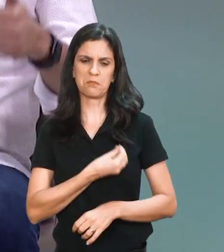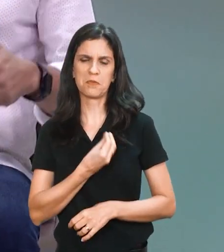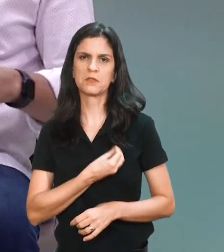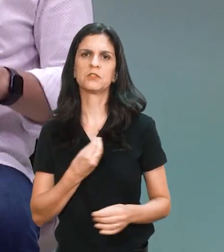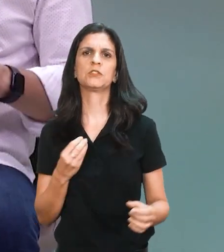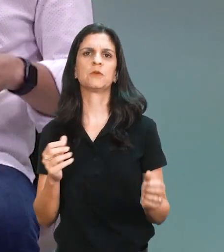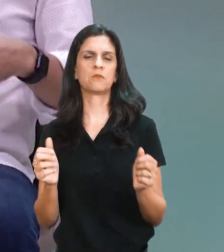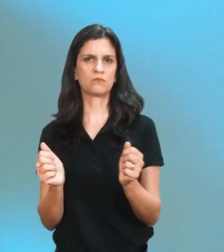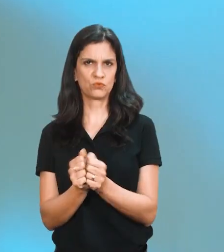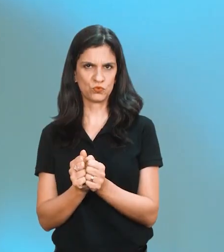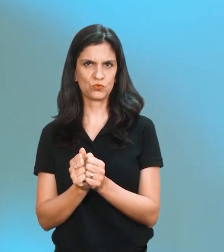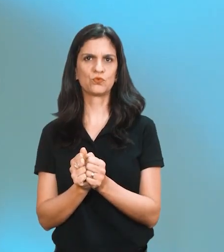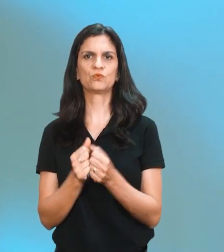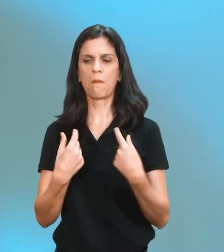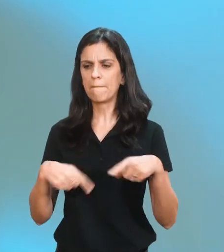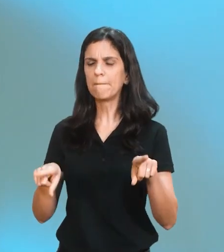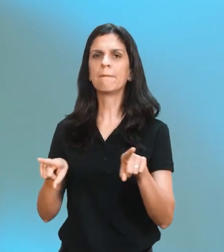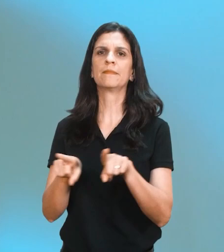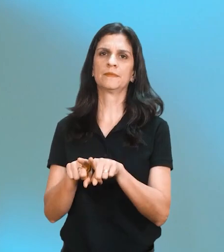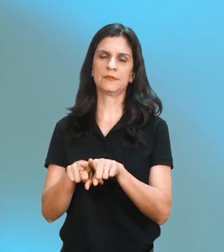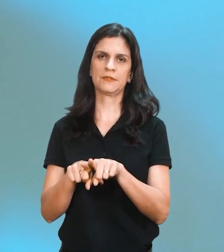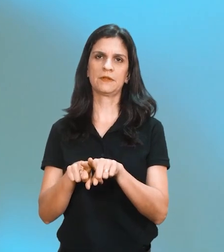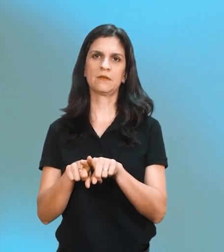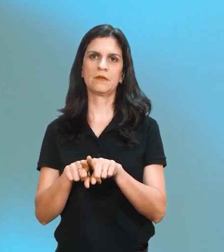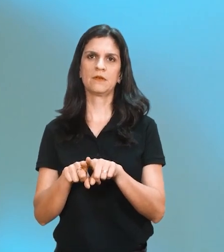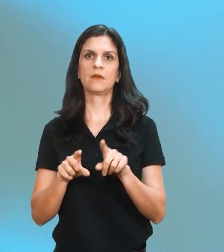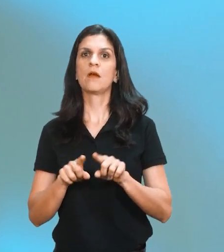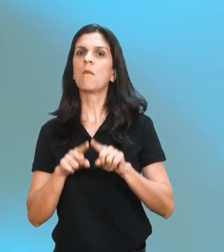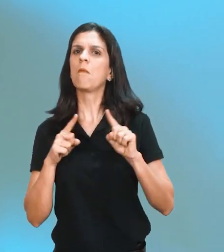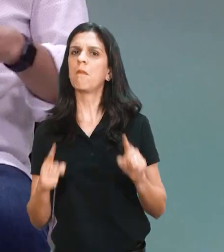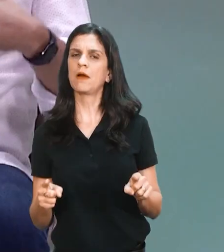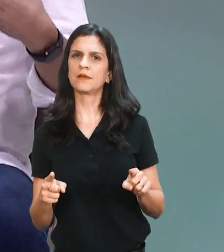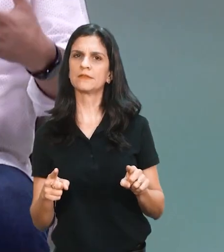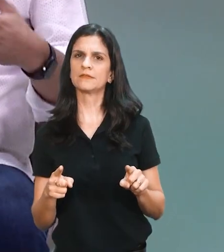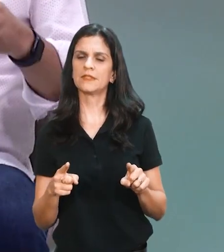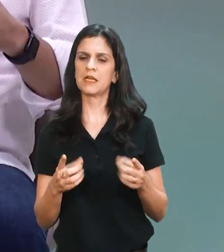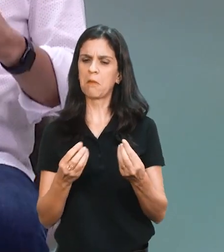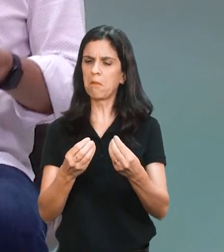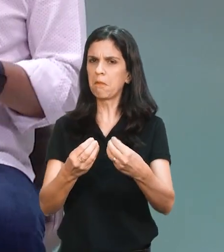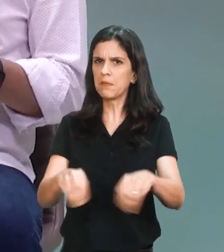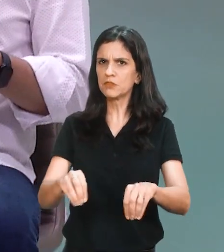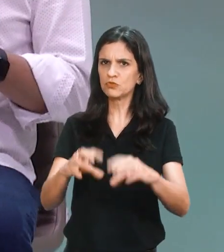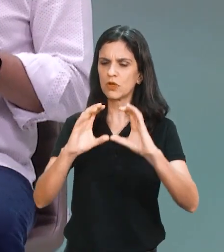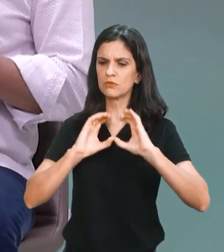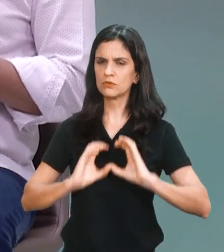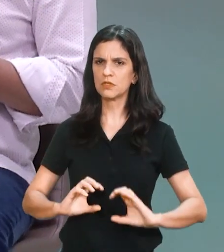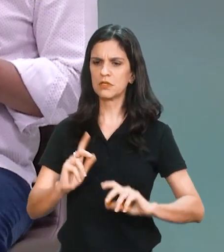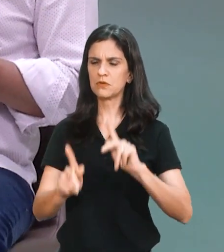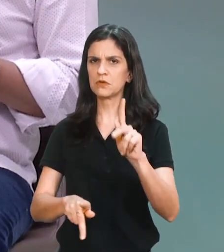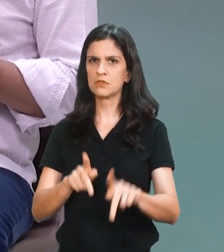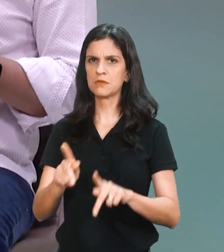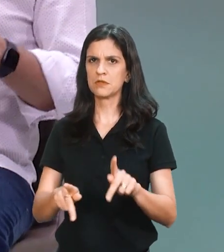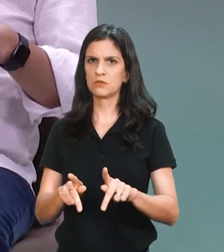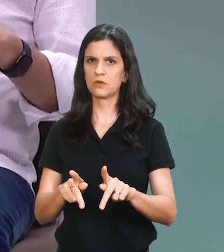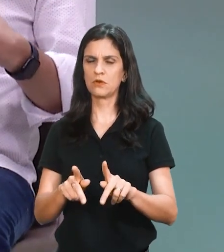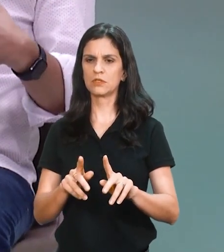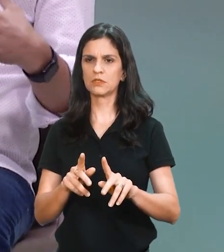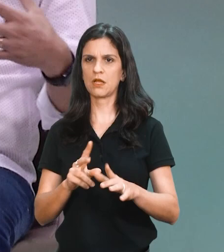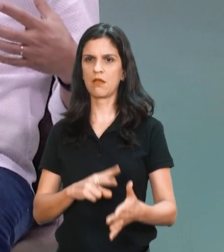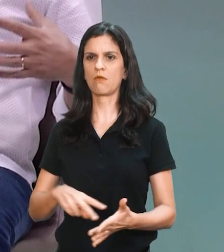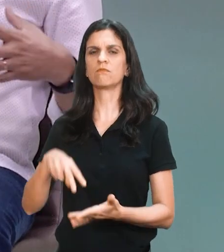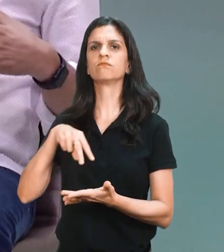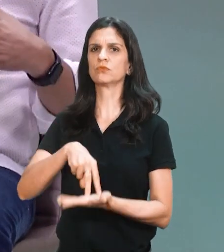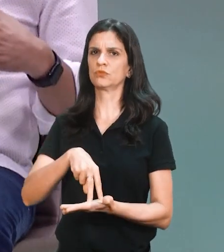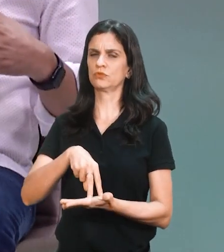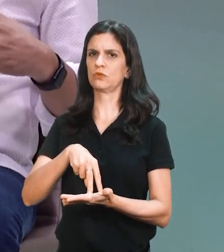eu vou estar apoiando. O que eu entendo que não vai trazer um benefício para o cidadão, eu vou me posicionar. Então, eu